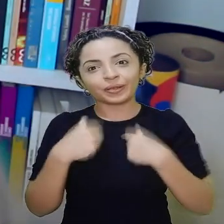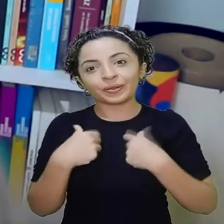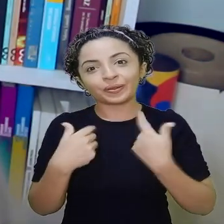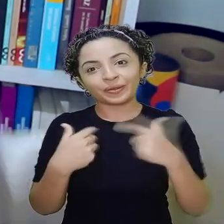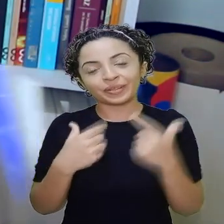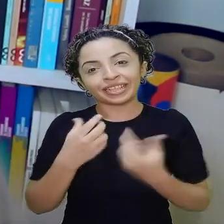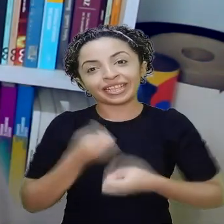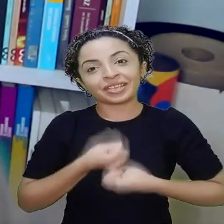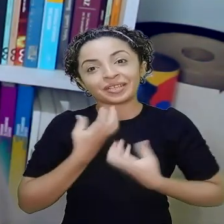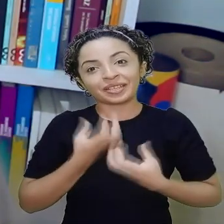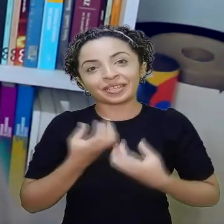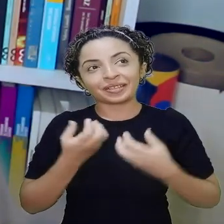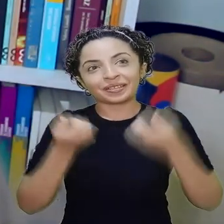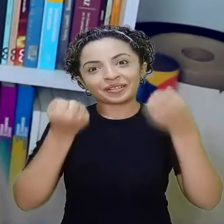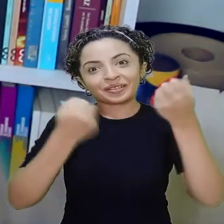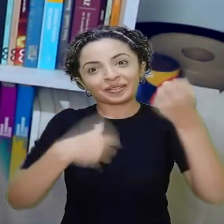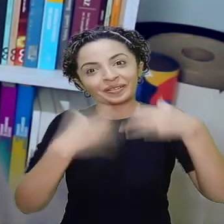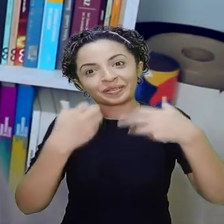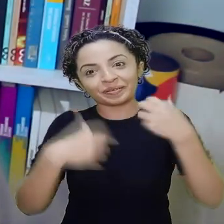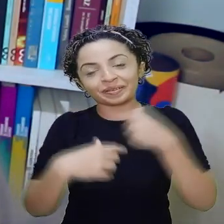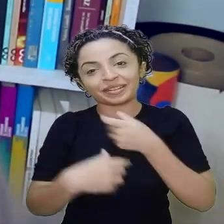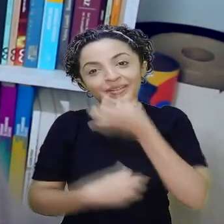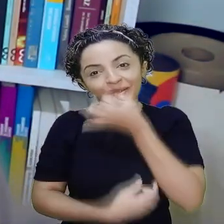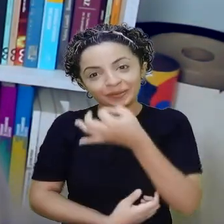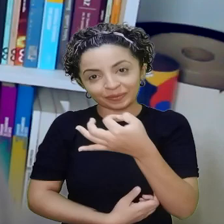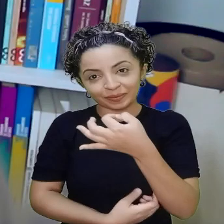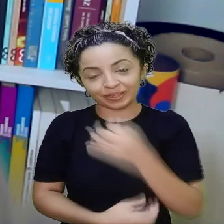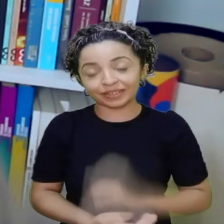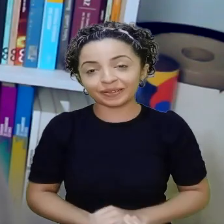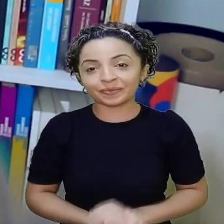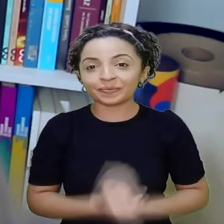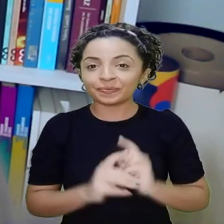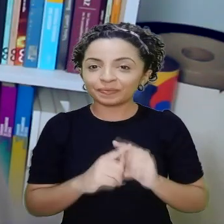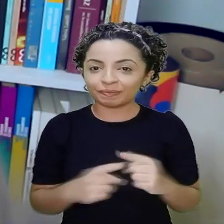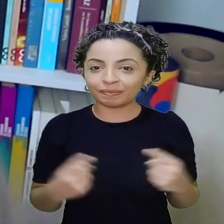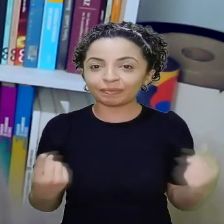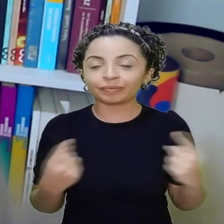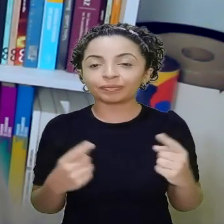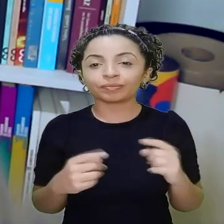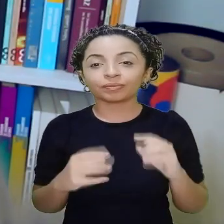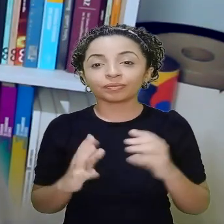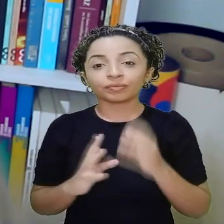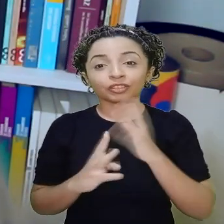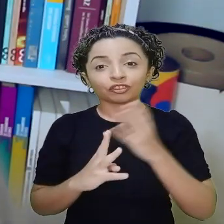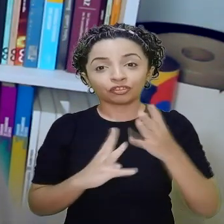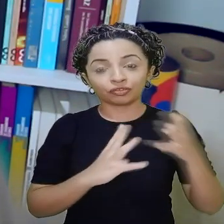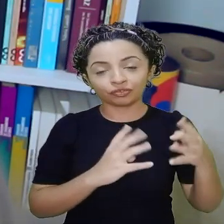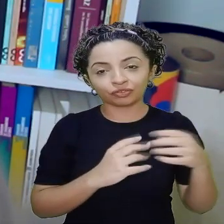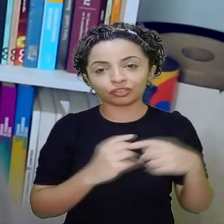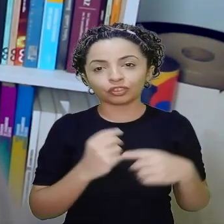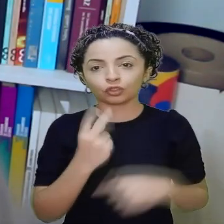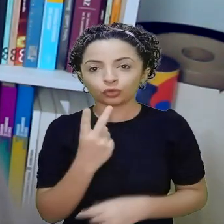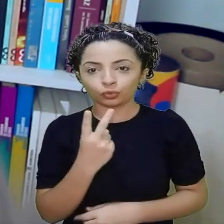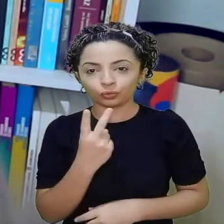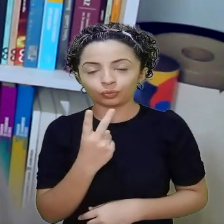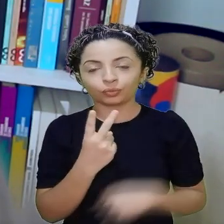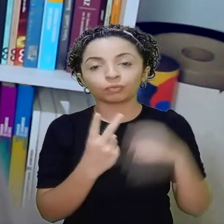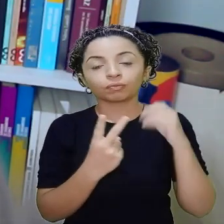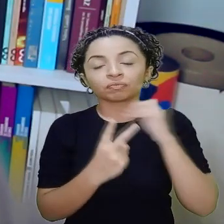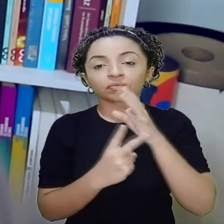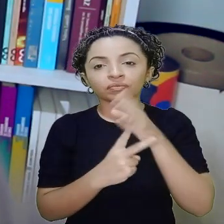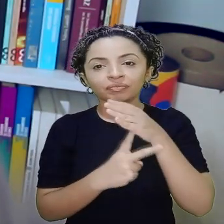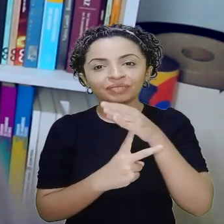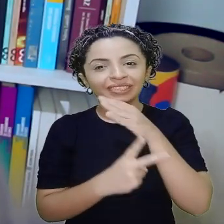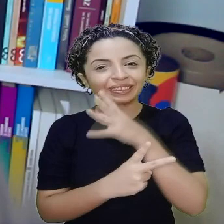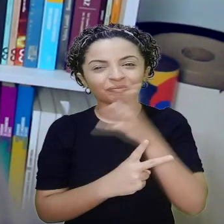com argumentos suficientes para expressar a minha opinião. Mas assim, ele é dividido em duas partes, e a primeira parte dele eu